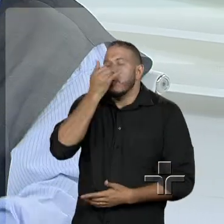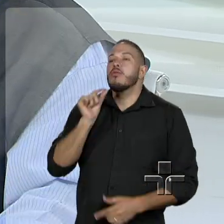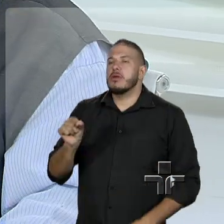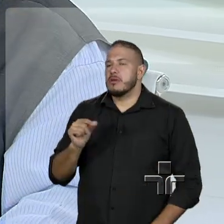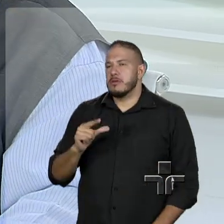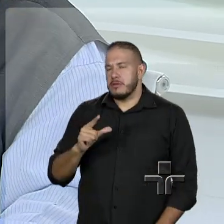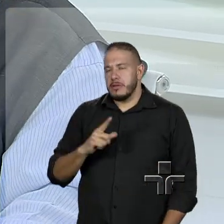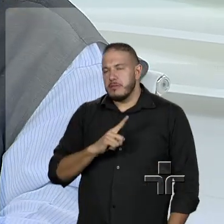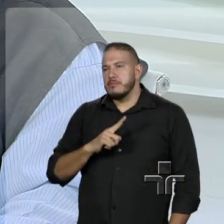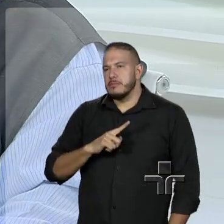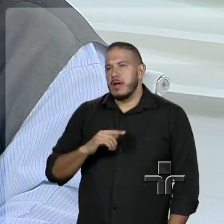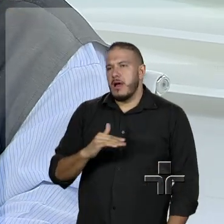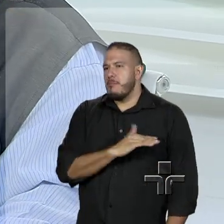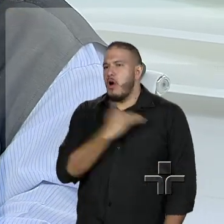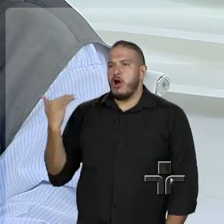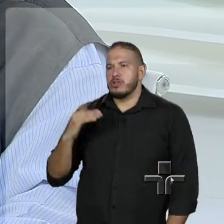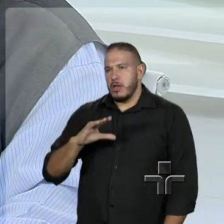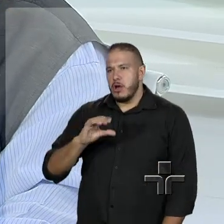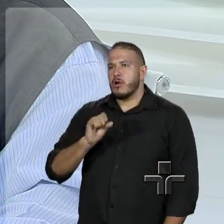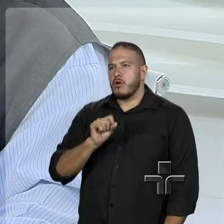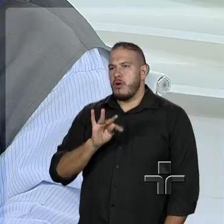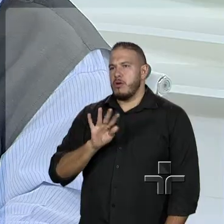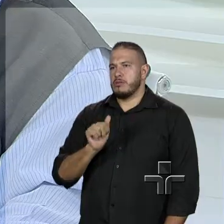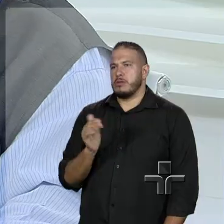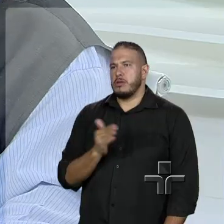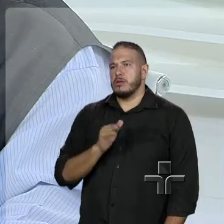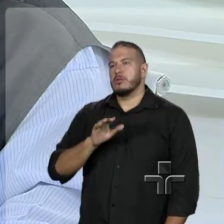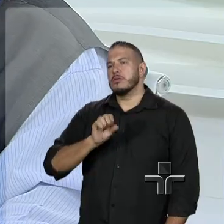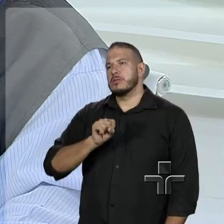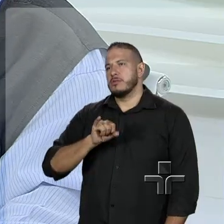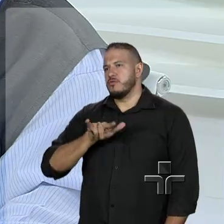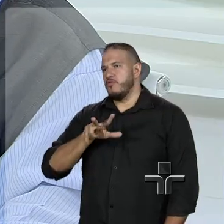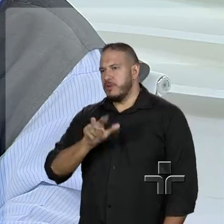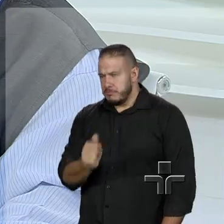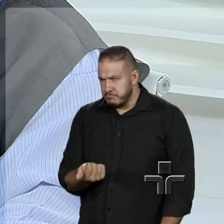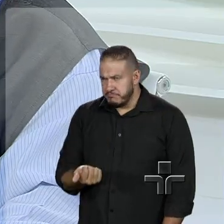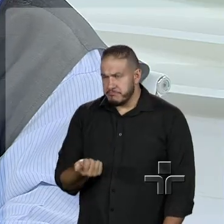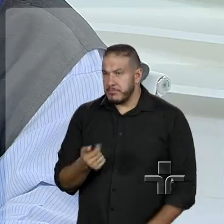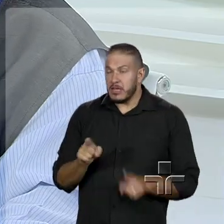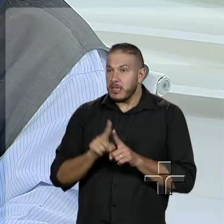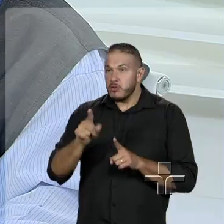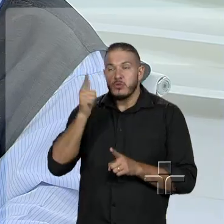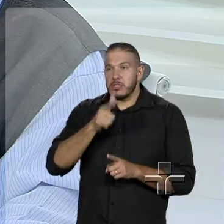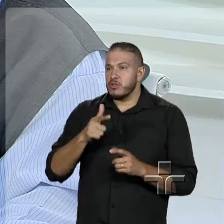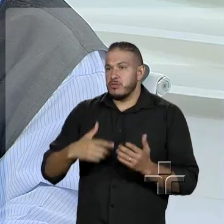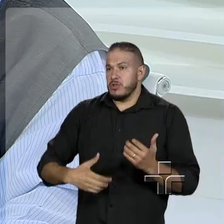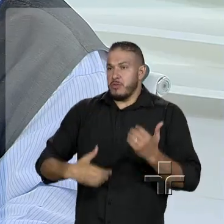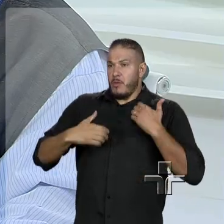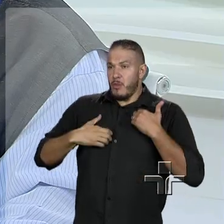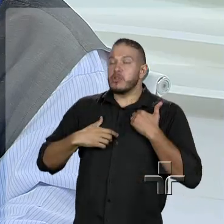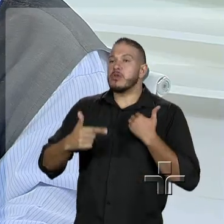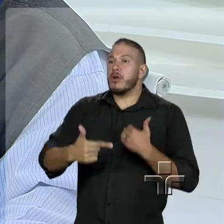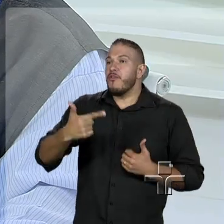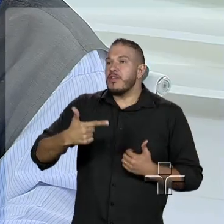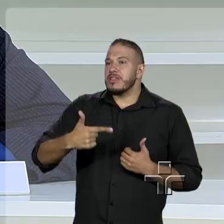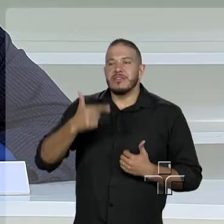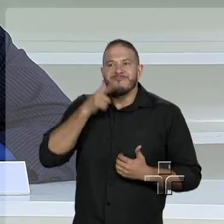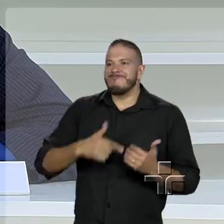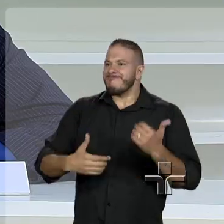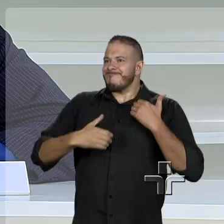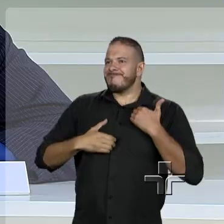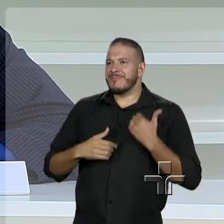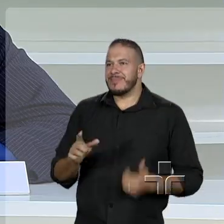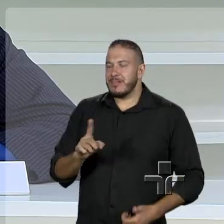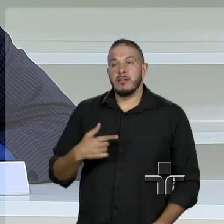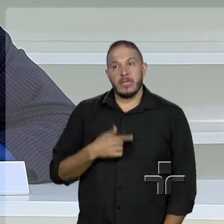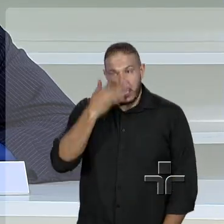morte do Costa. E não tomou posse o vice, que era